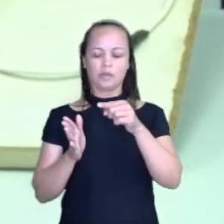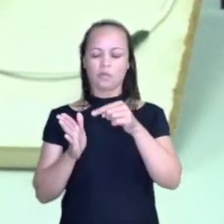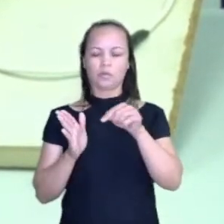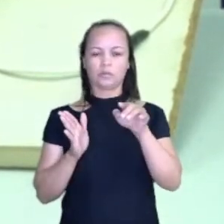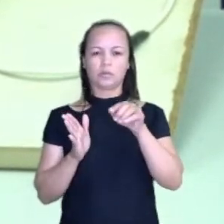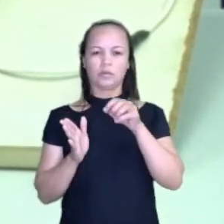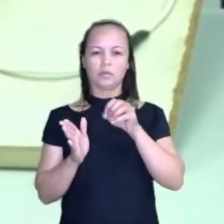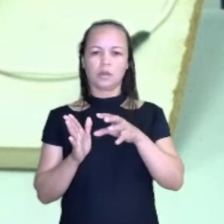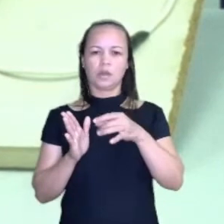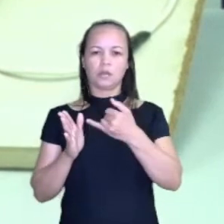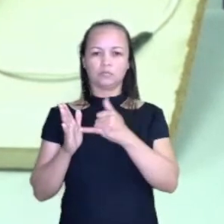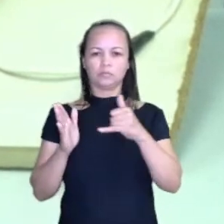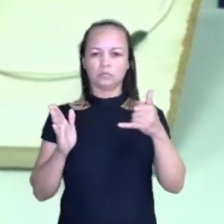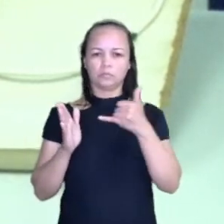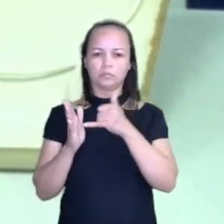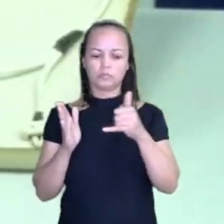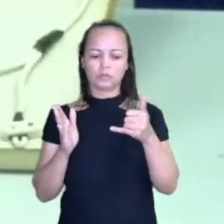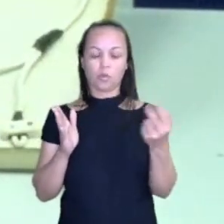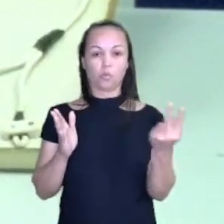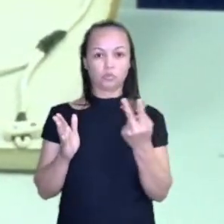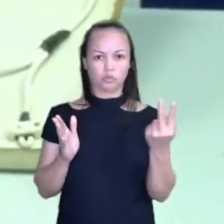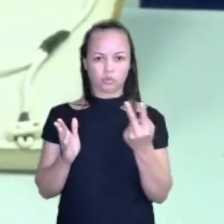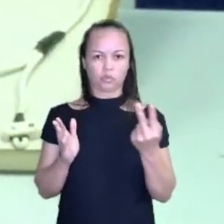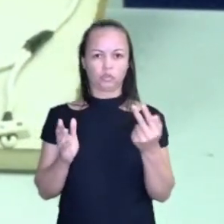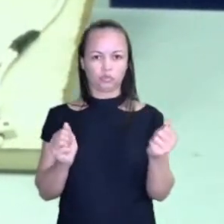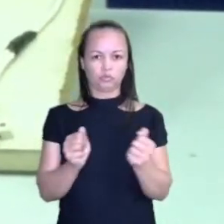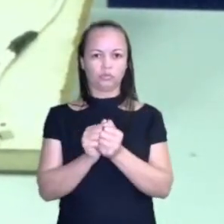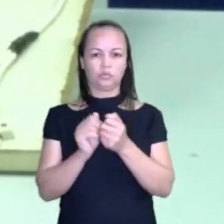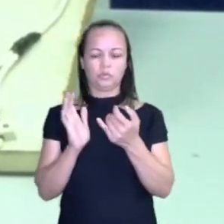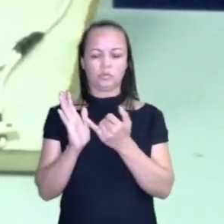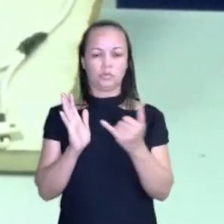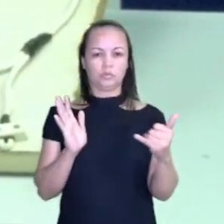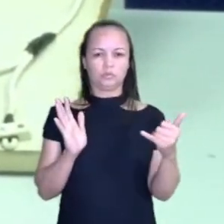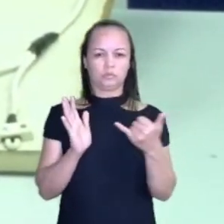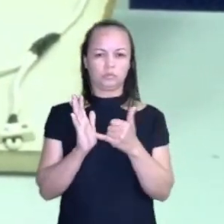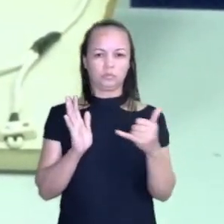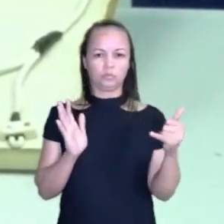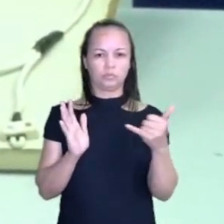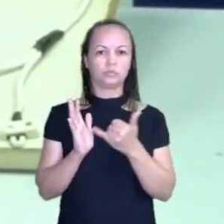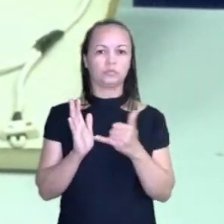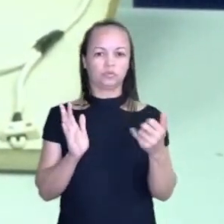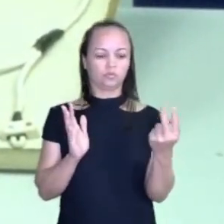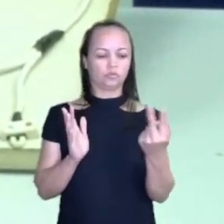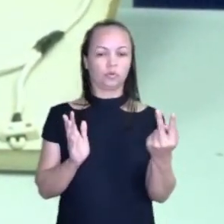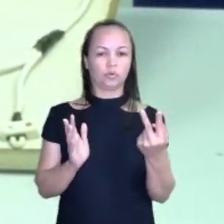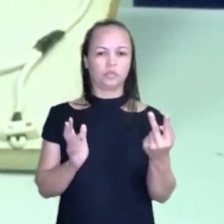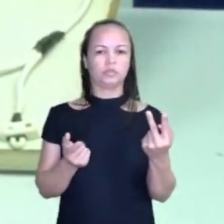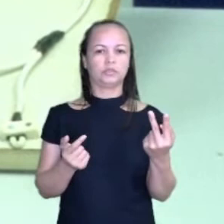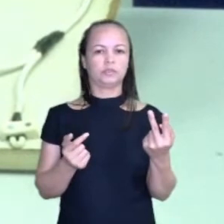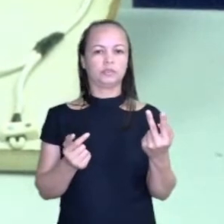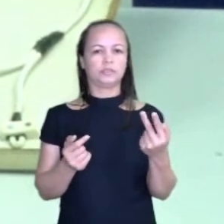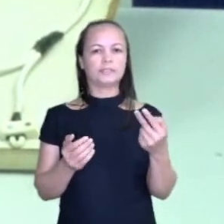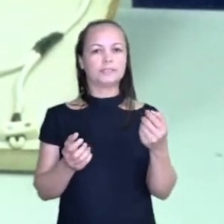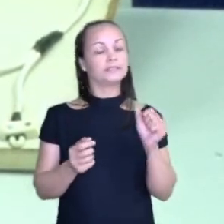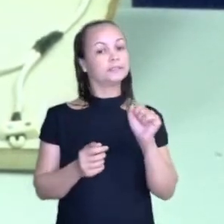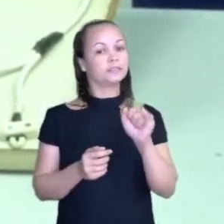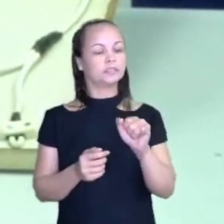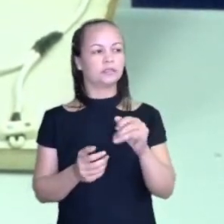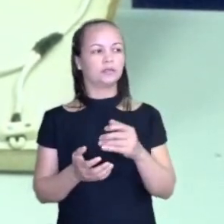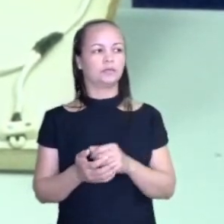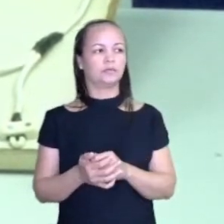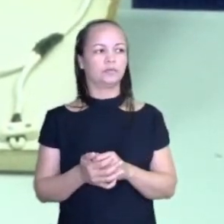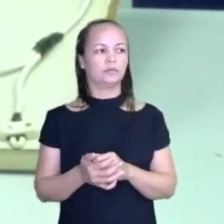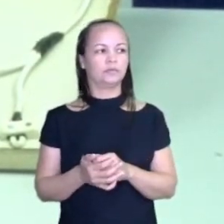corrente tá passando Tá digo os dois ao mesmo tempo porém tem o seguinte não é que eu falei no cano se